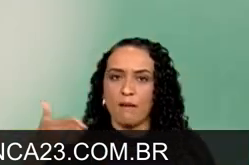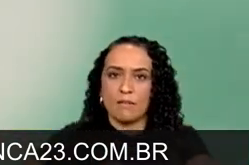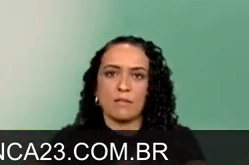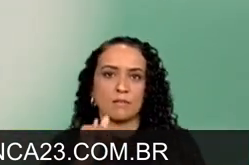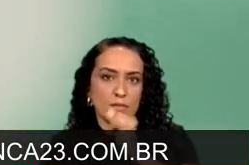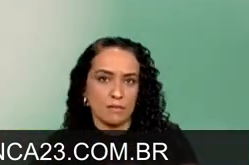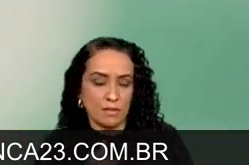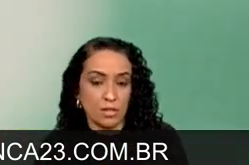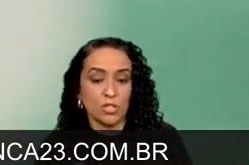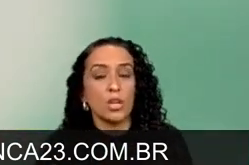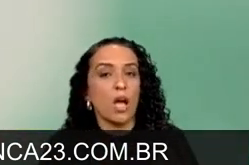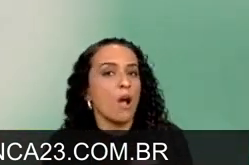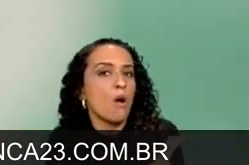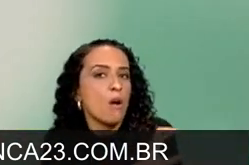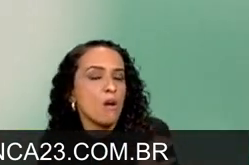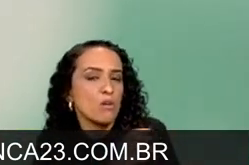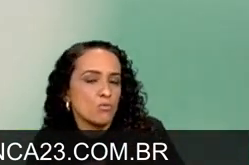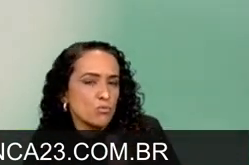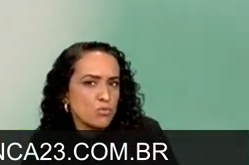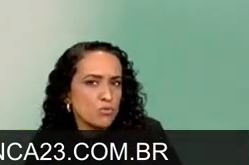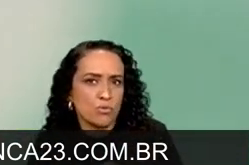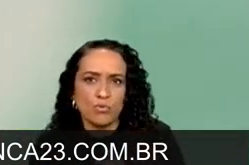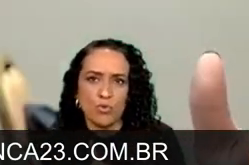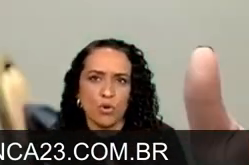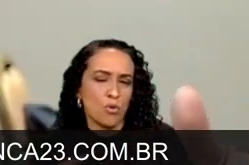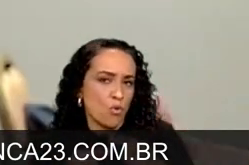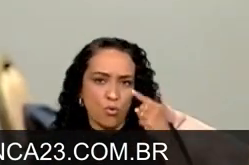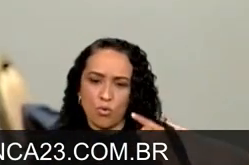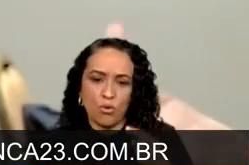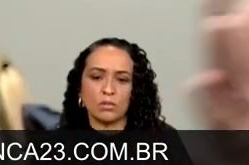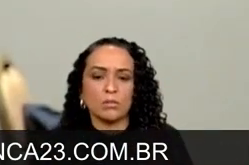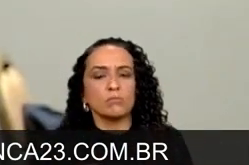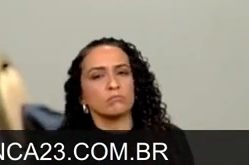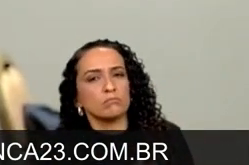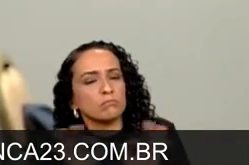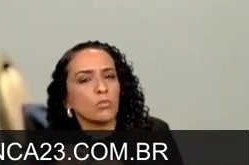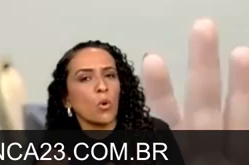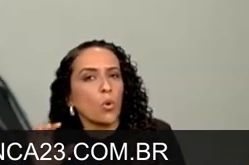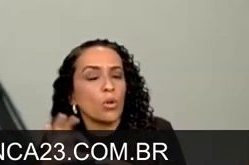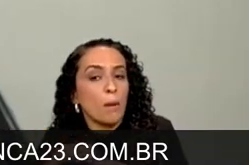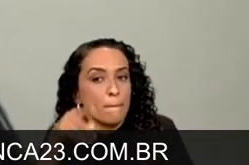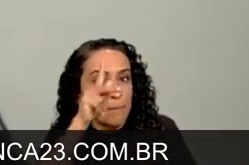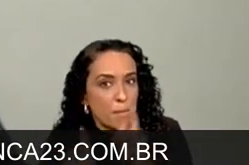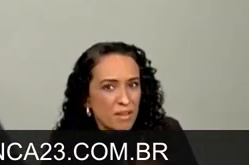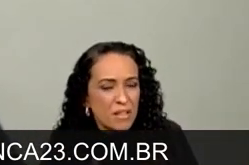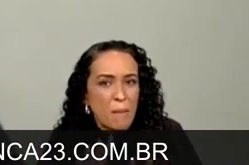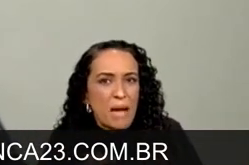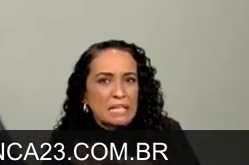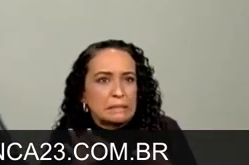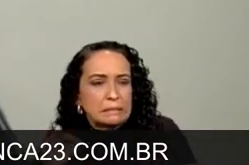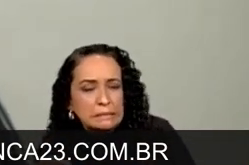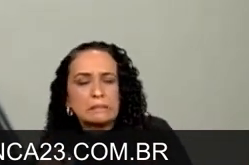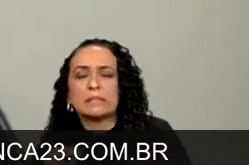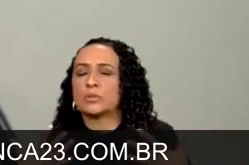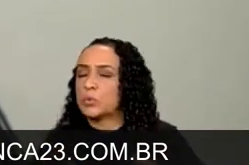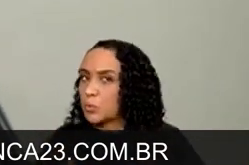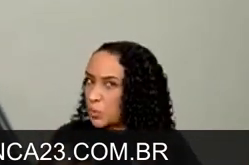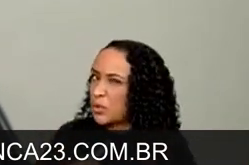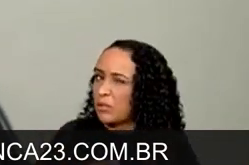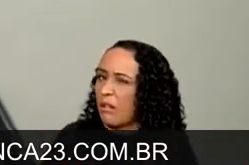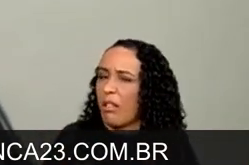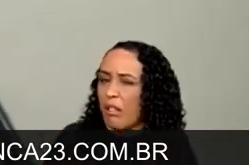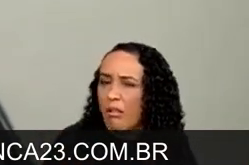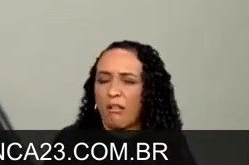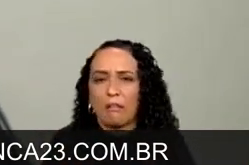rede. A coordenadora do estudo discorda. E a gente acompanha uma melhora nas condições de conectividade da população. Mas as distâncias ainda são abissais, né? Você